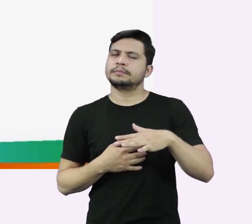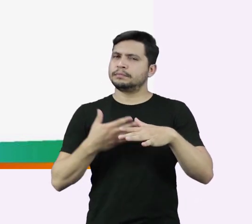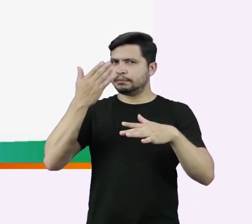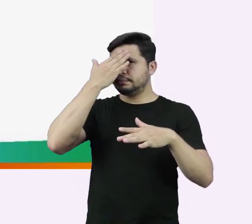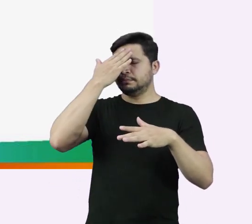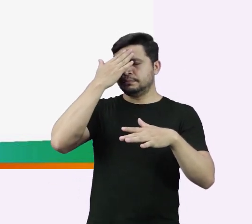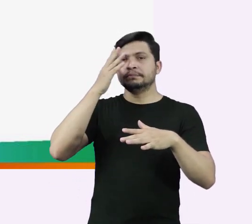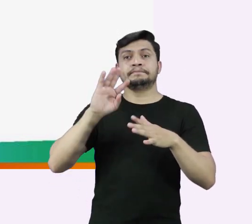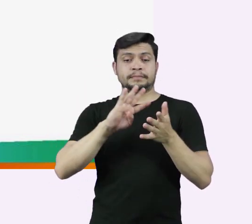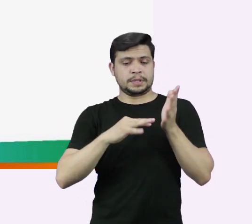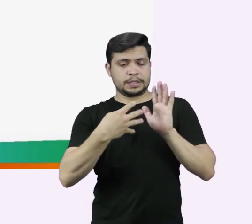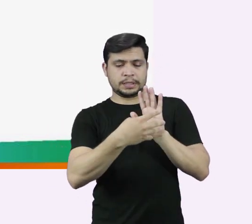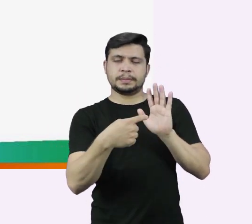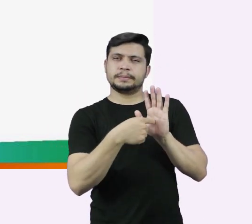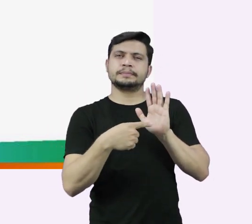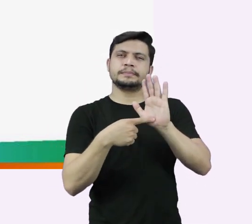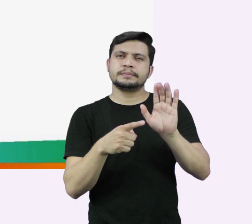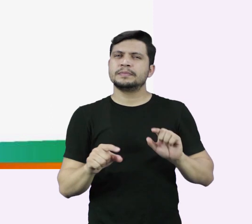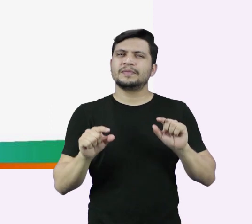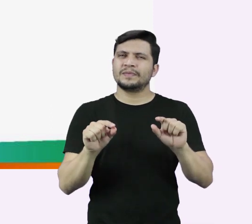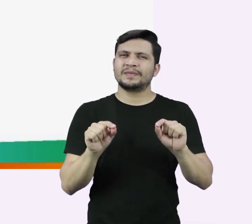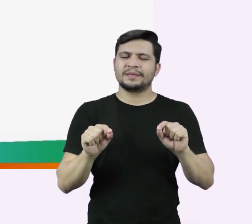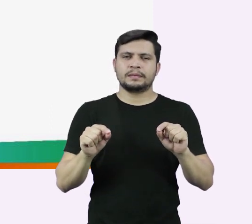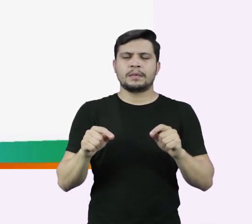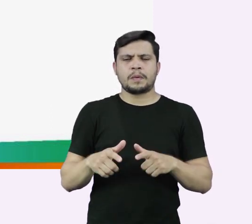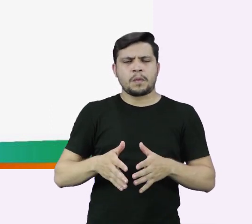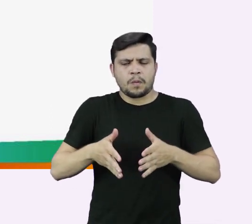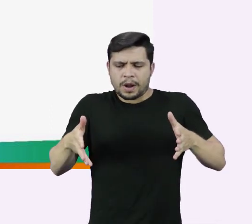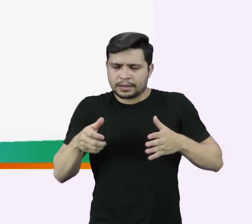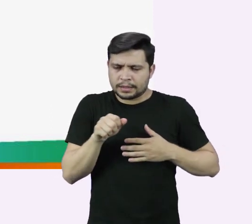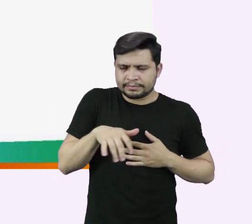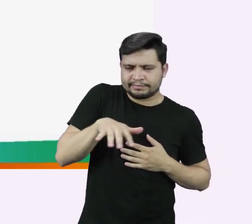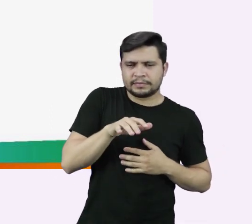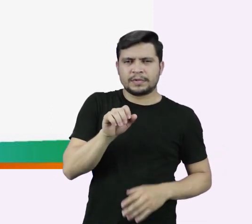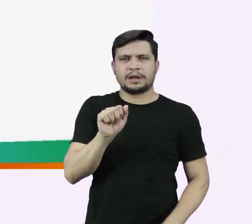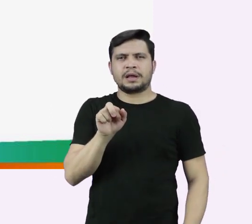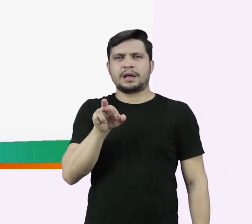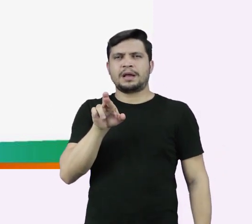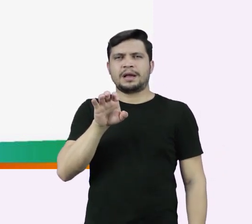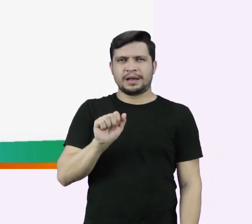áreas e comprimentos de alguns dos fios construídos, respectivamente com as mesmas unidades de medida.